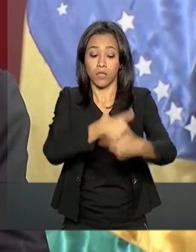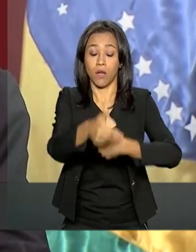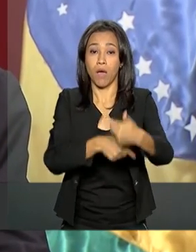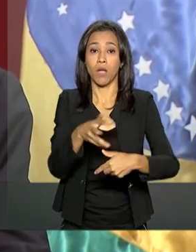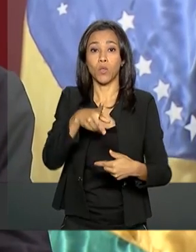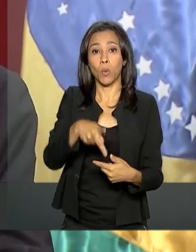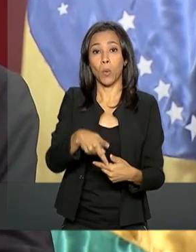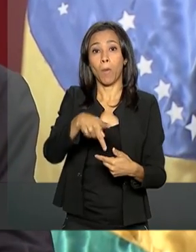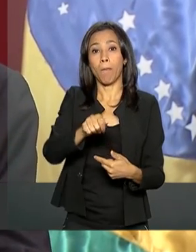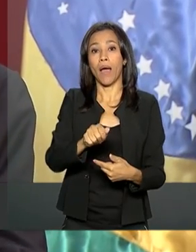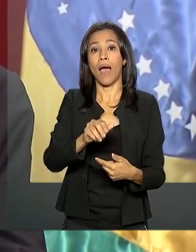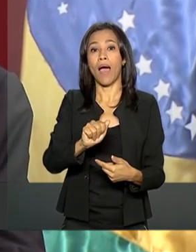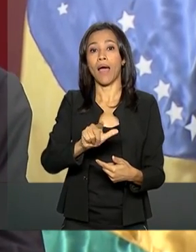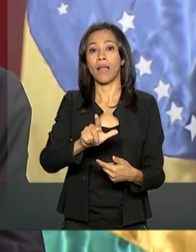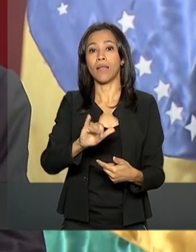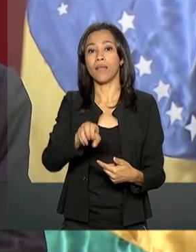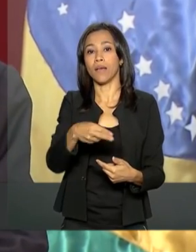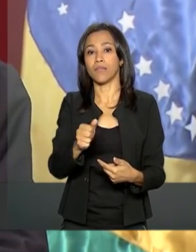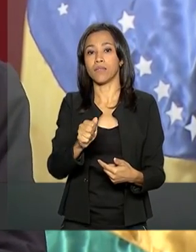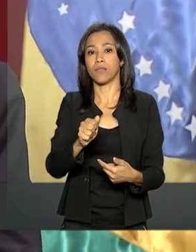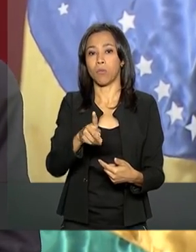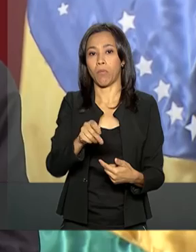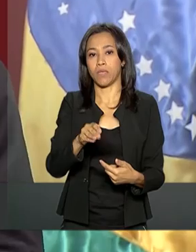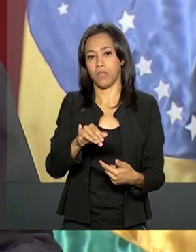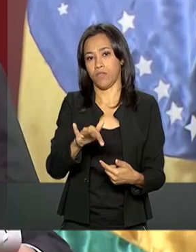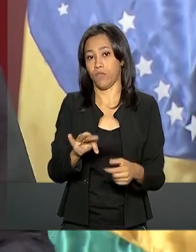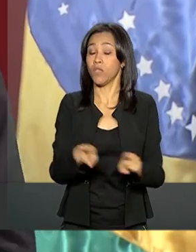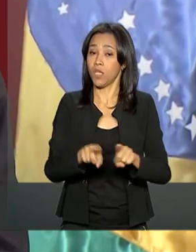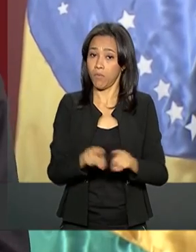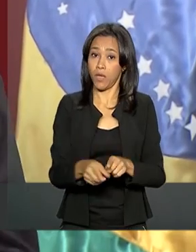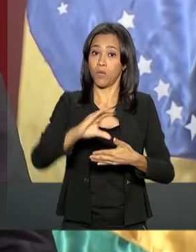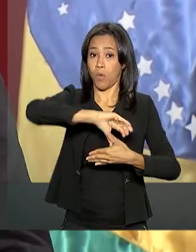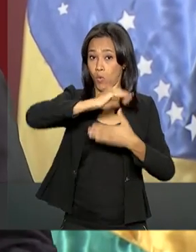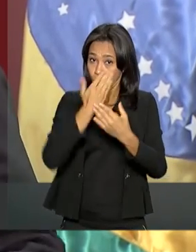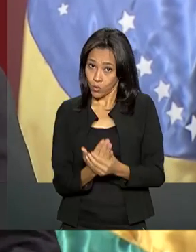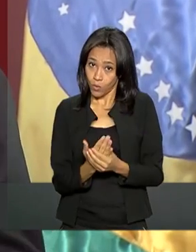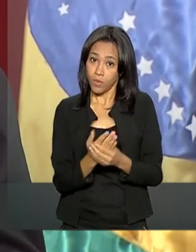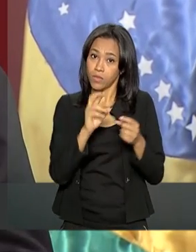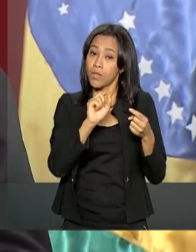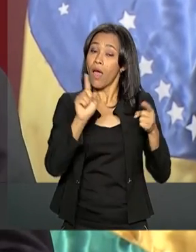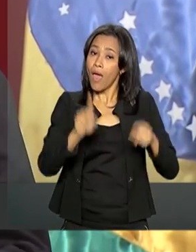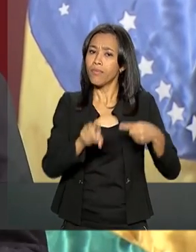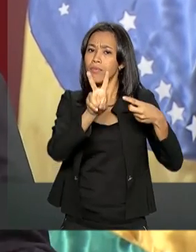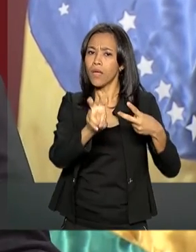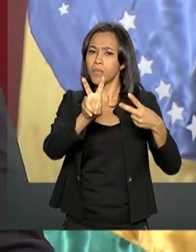Mercosul. Esse é um tema que, sem dúvida alguma, nos convoca, nos converge, e são temas